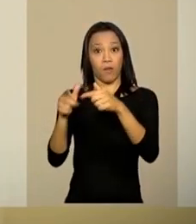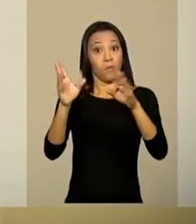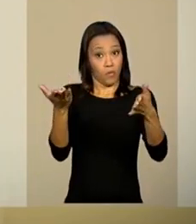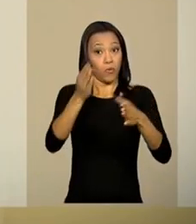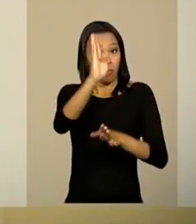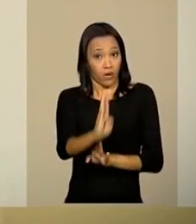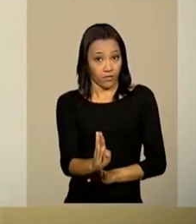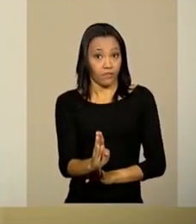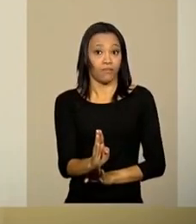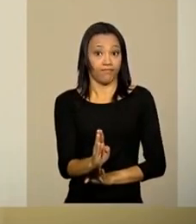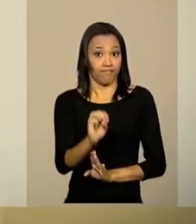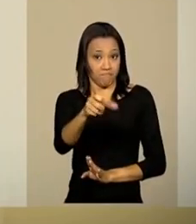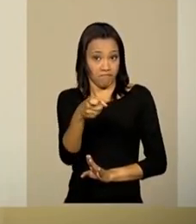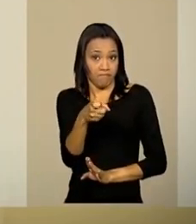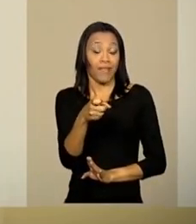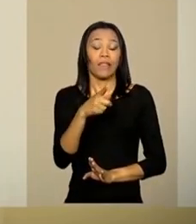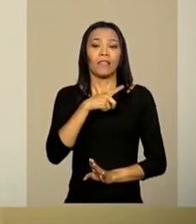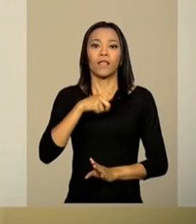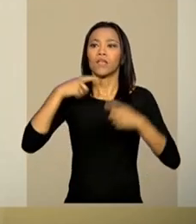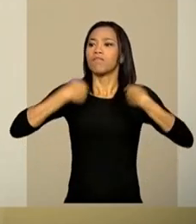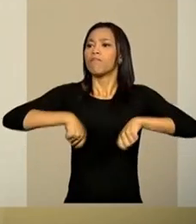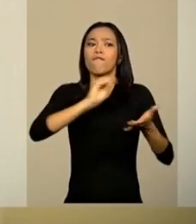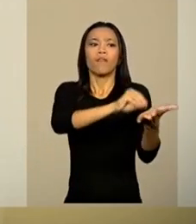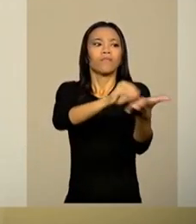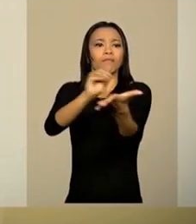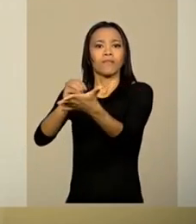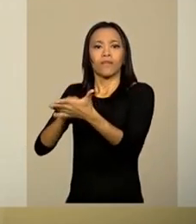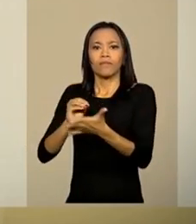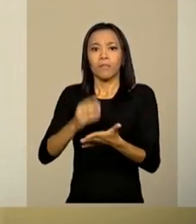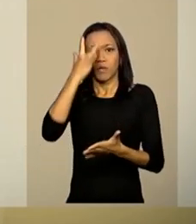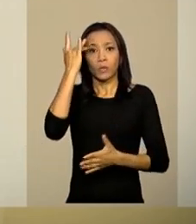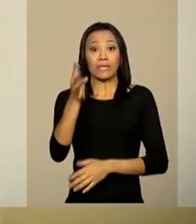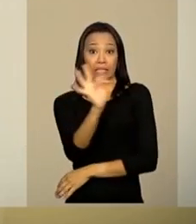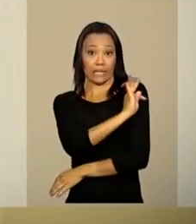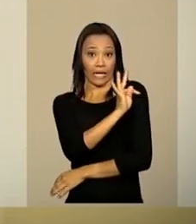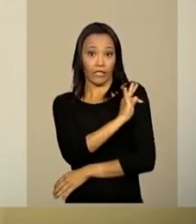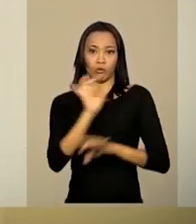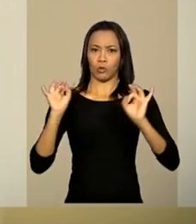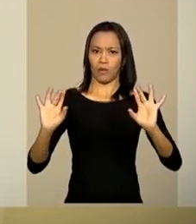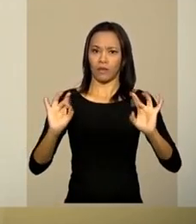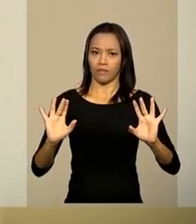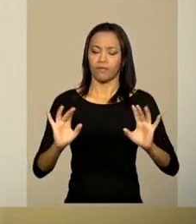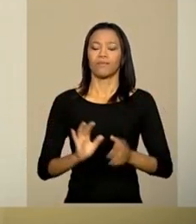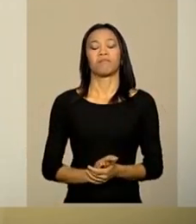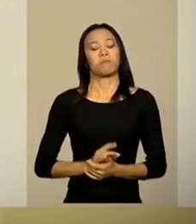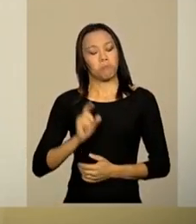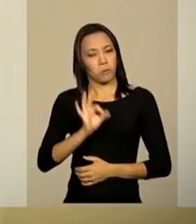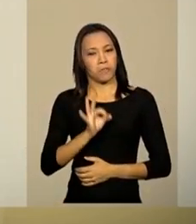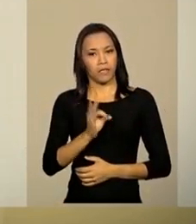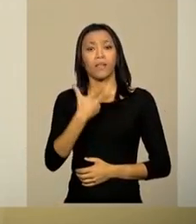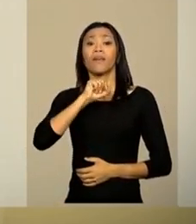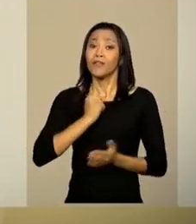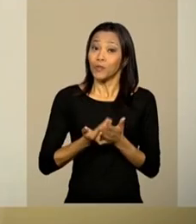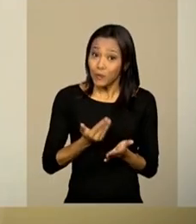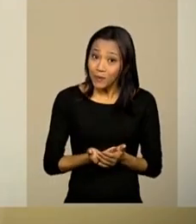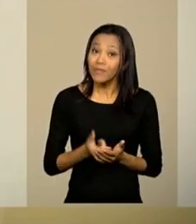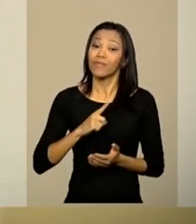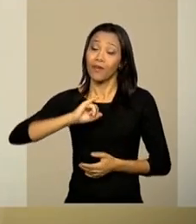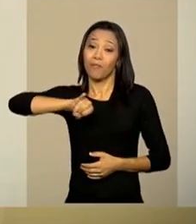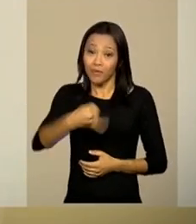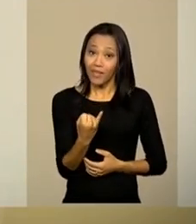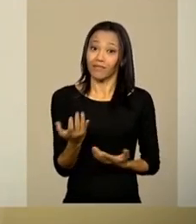Brasil Max tem uma imensa necessidade de técnicos qualificados. Com certeza, presidenta, quem estuda tem mais